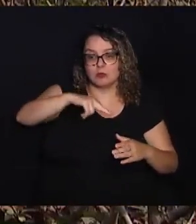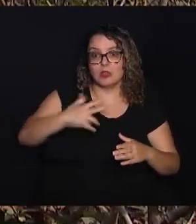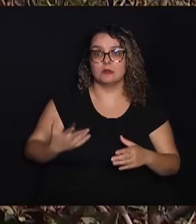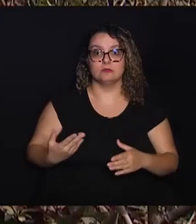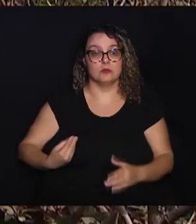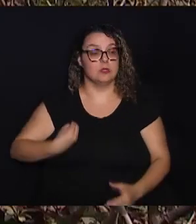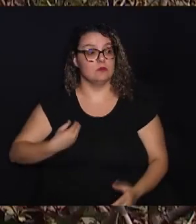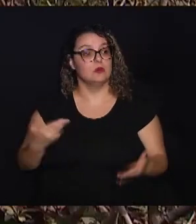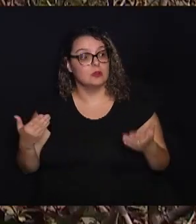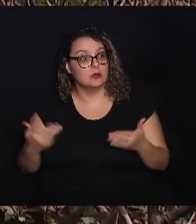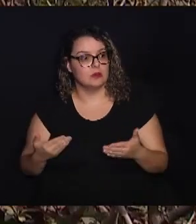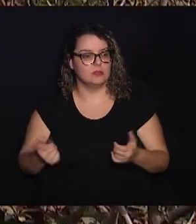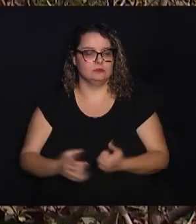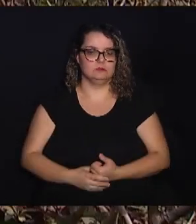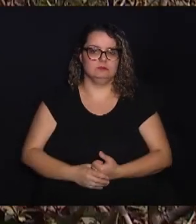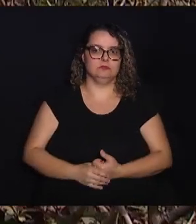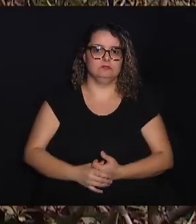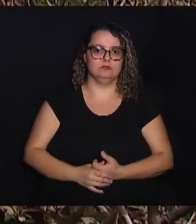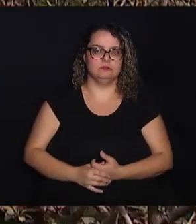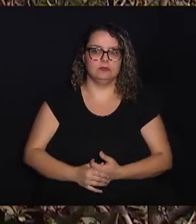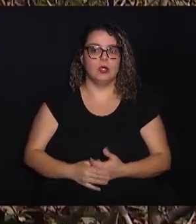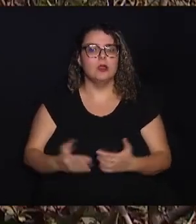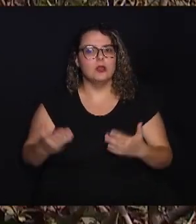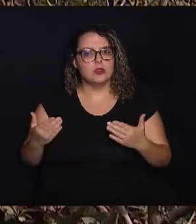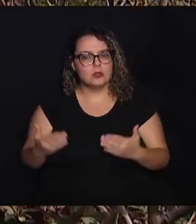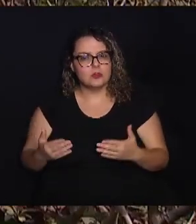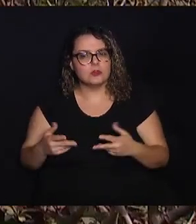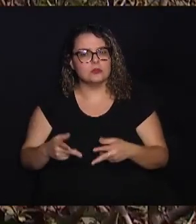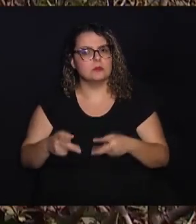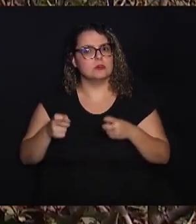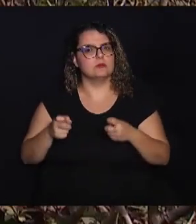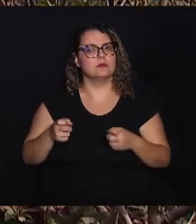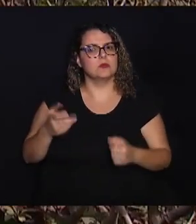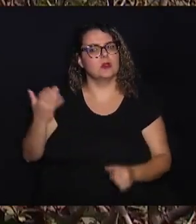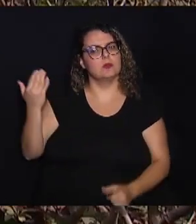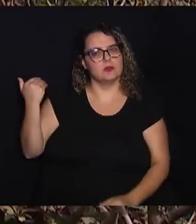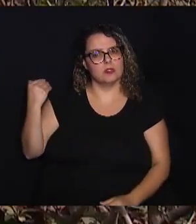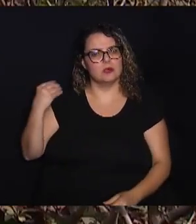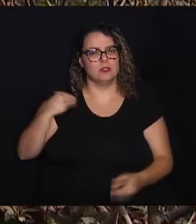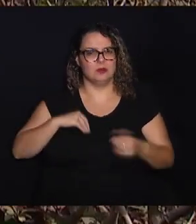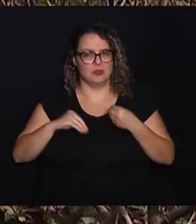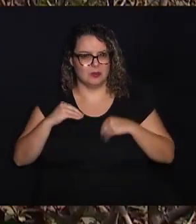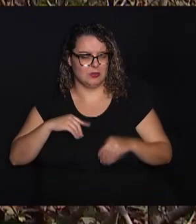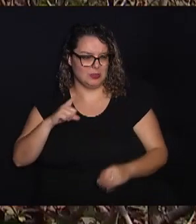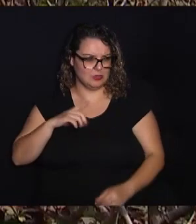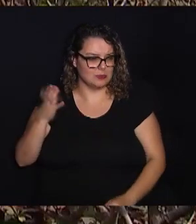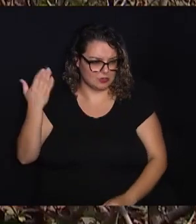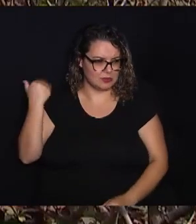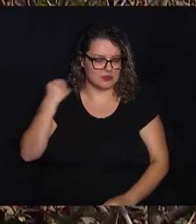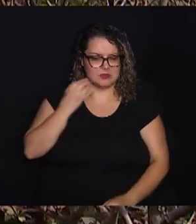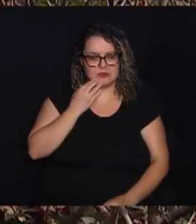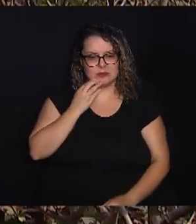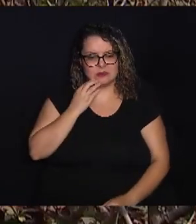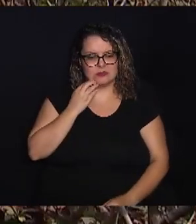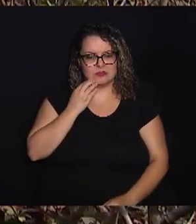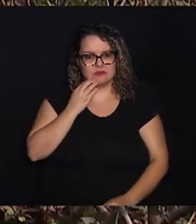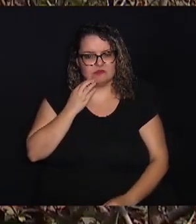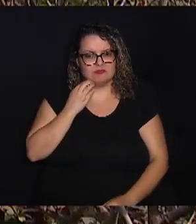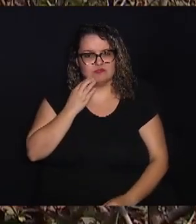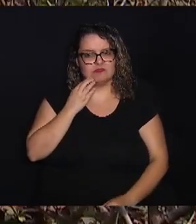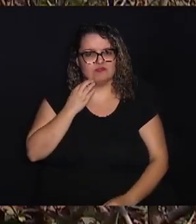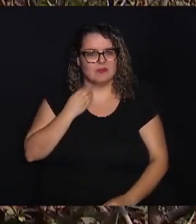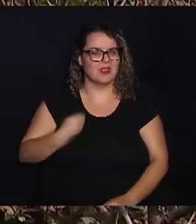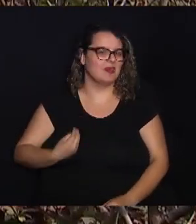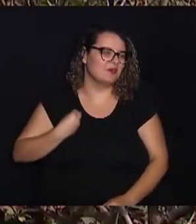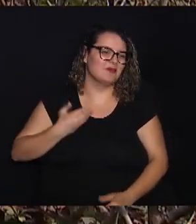seu presente. E hoje eu percebo que naquela questão da depressão que eu tive, é a gente viver naquele